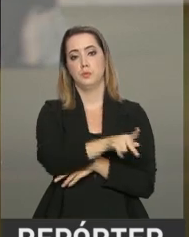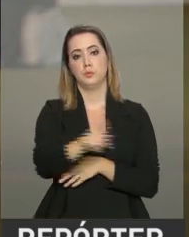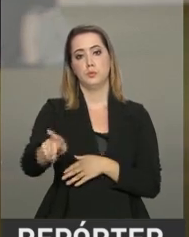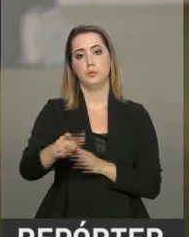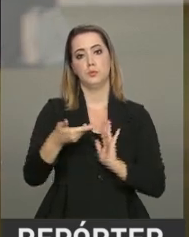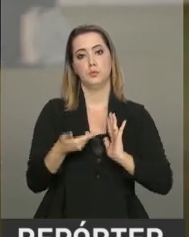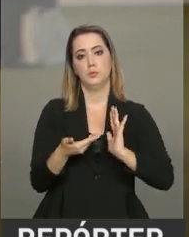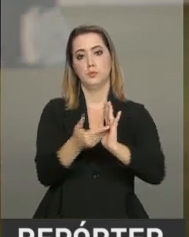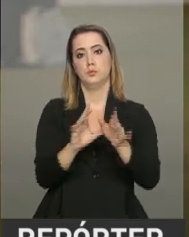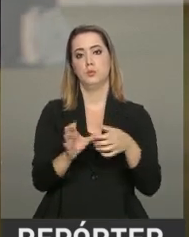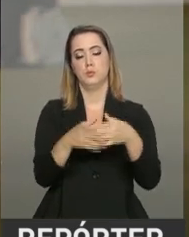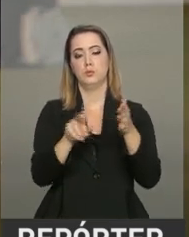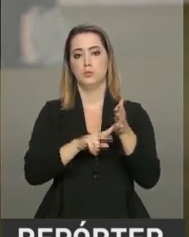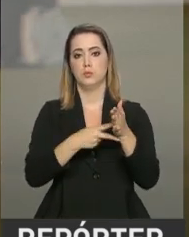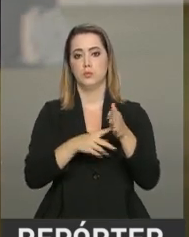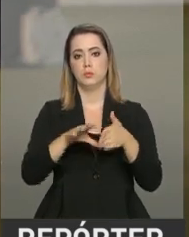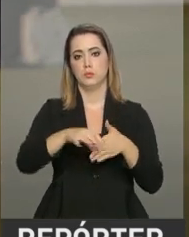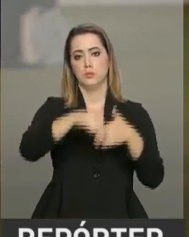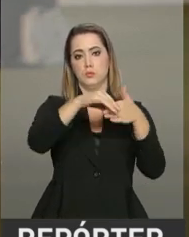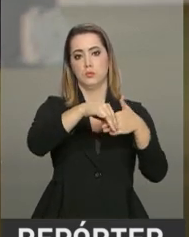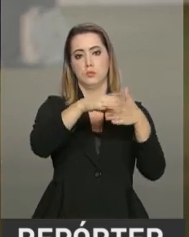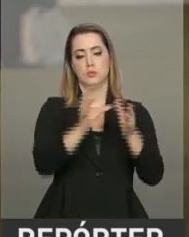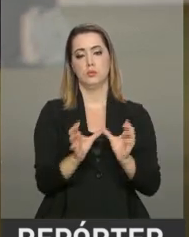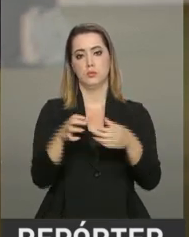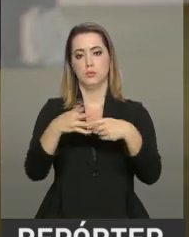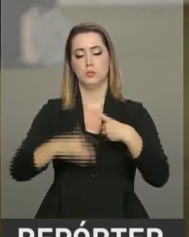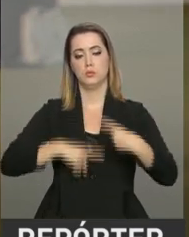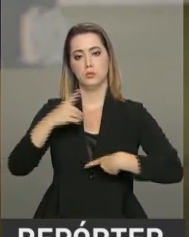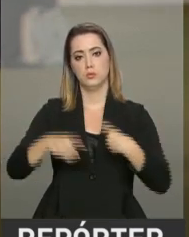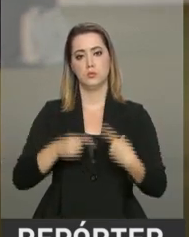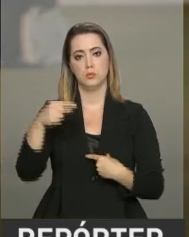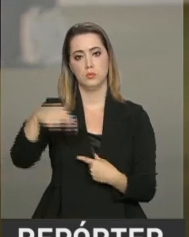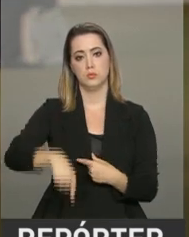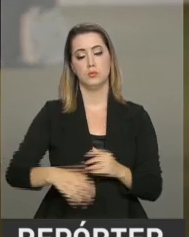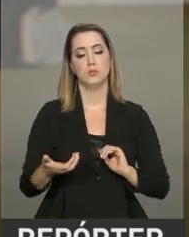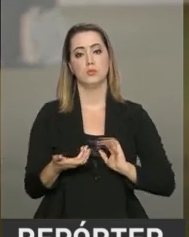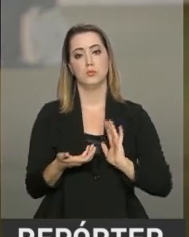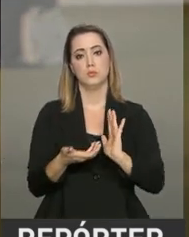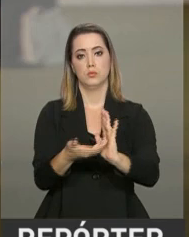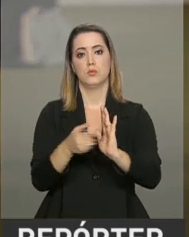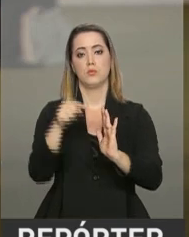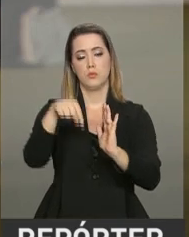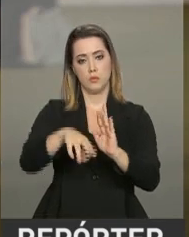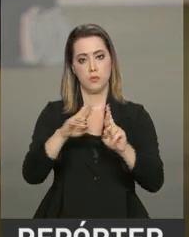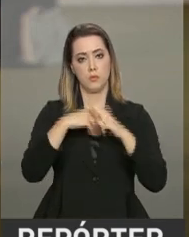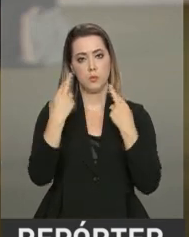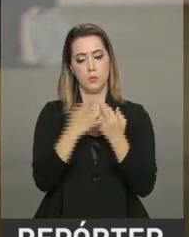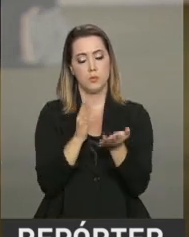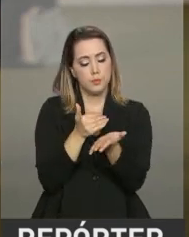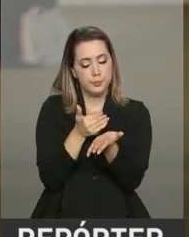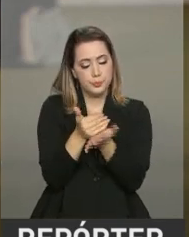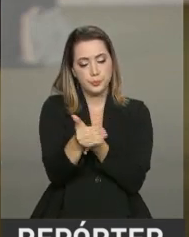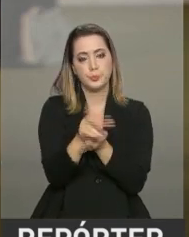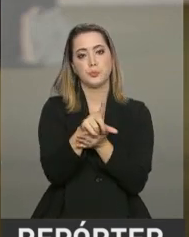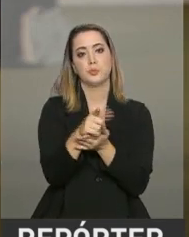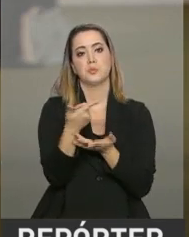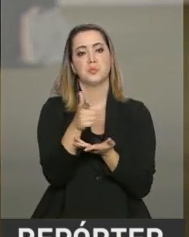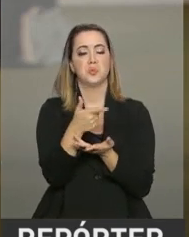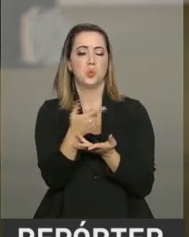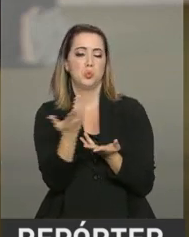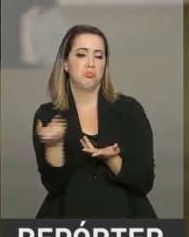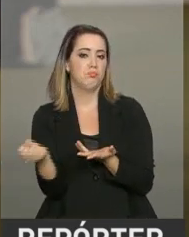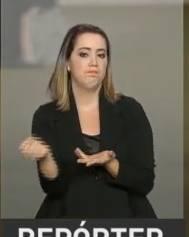centrais sindicais e líderes de partidos aqui no Congresso essa reunião continua ou seja ainda não temos